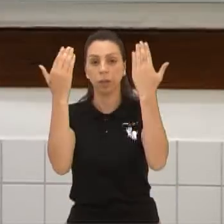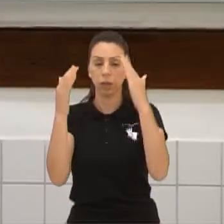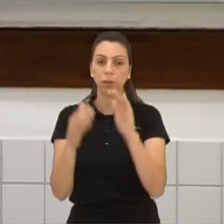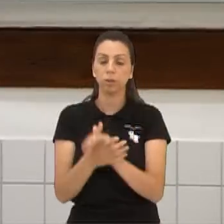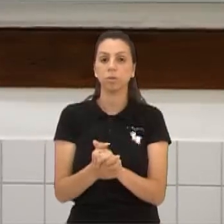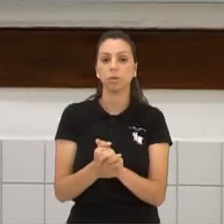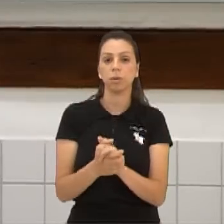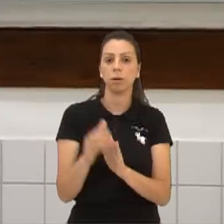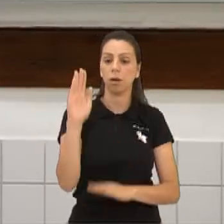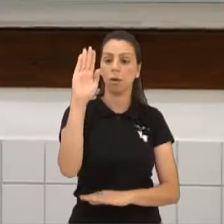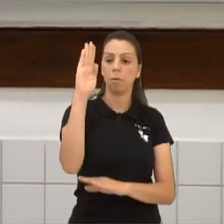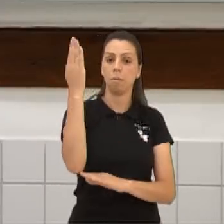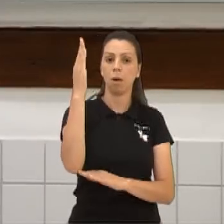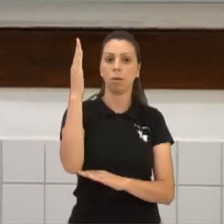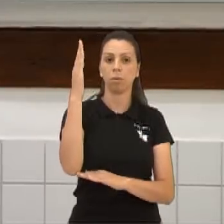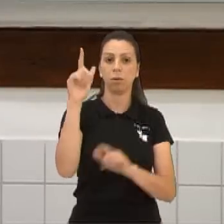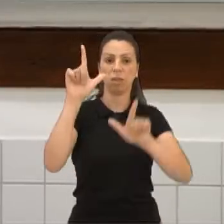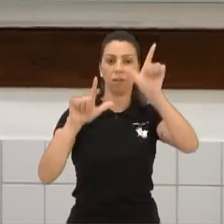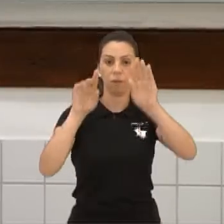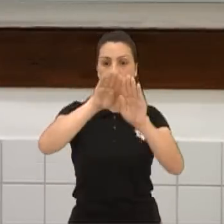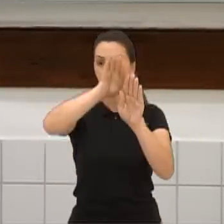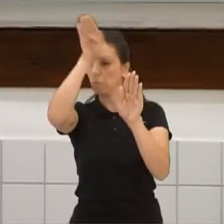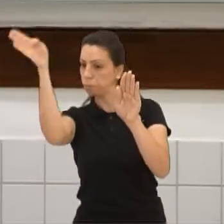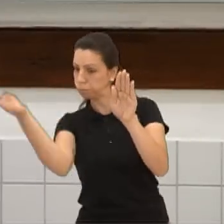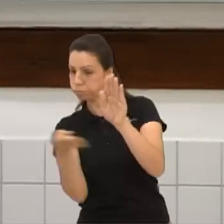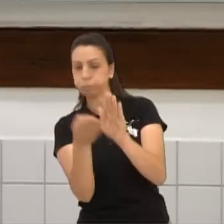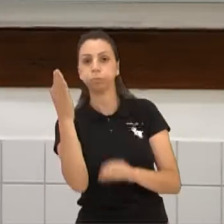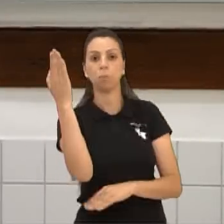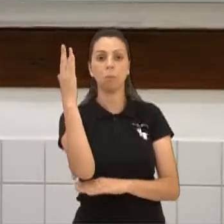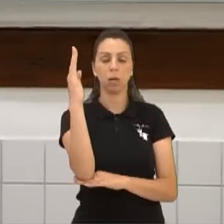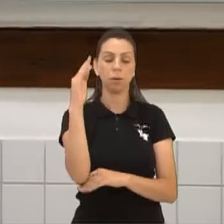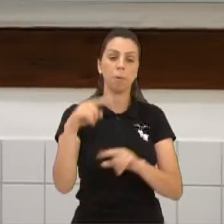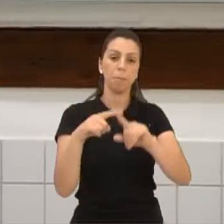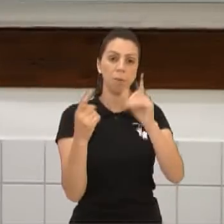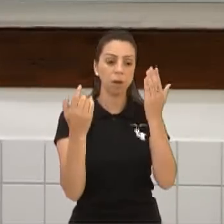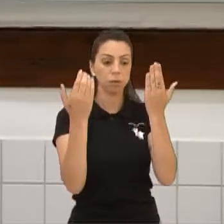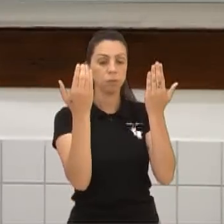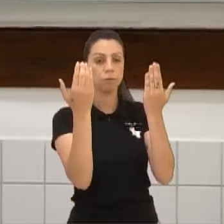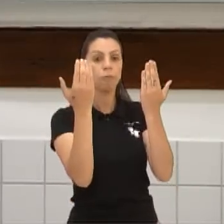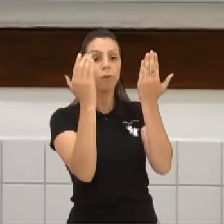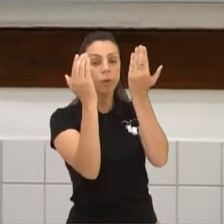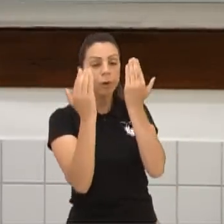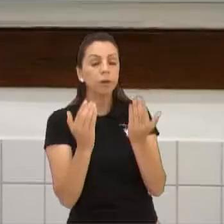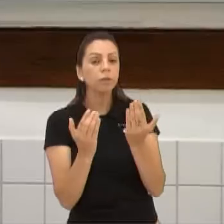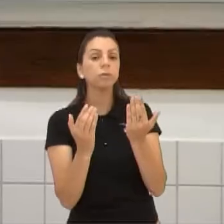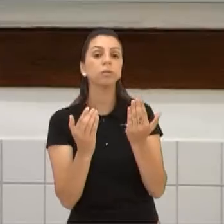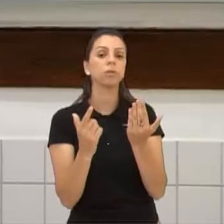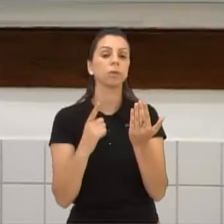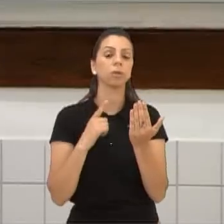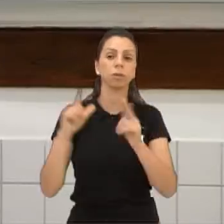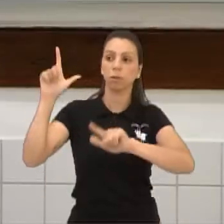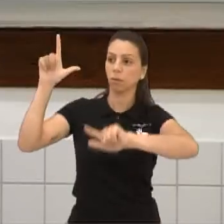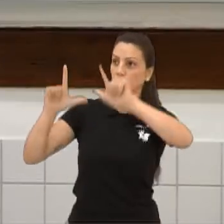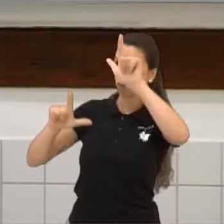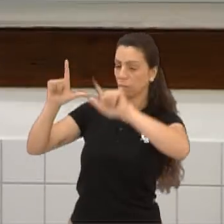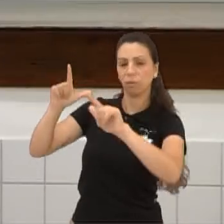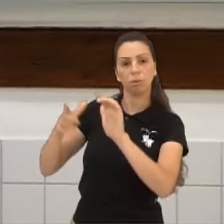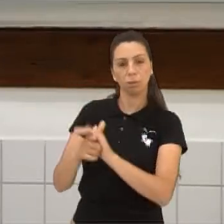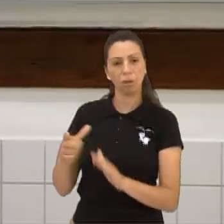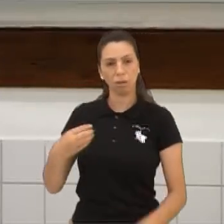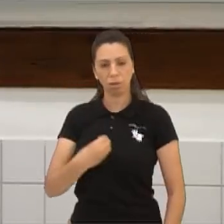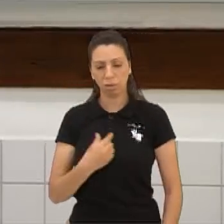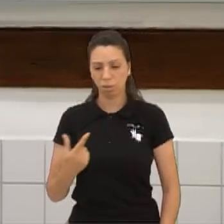de madeira, era uma caixa de madeira. Mas se você for analisar hoje, que os televisores, os eletrodomésticos têm um tempo de